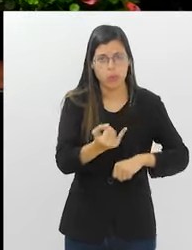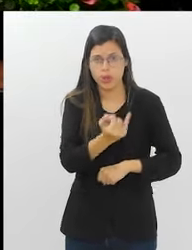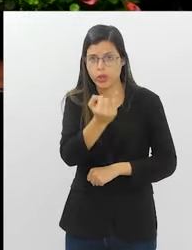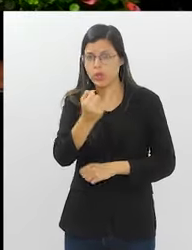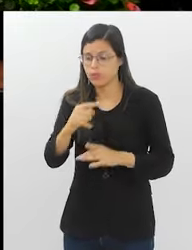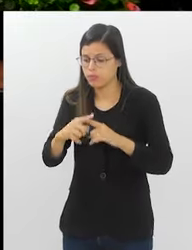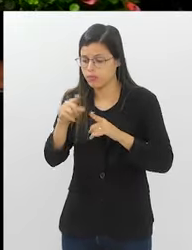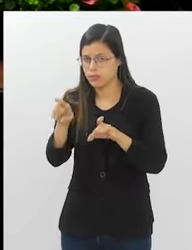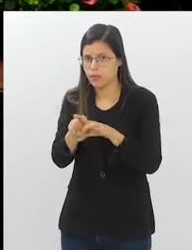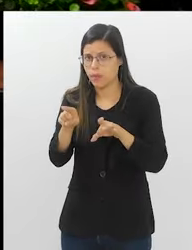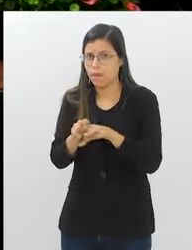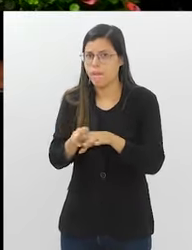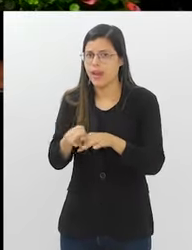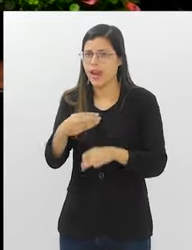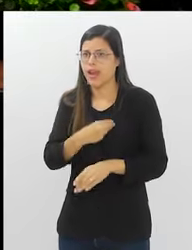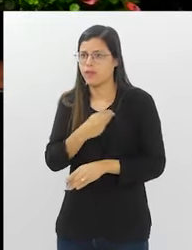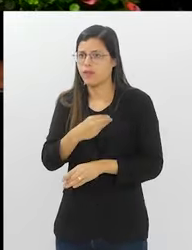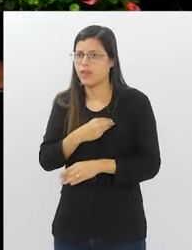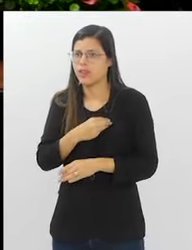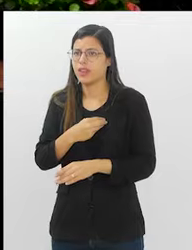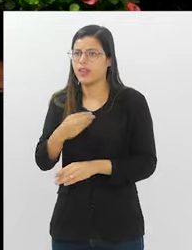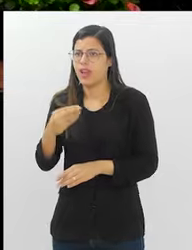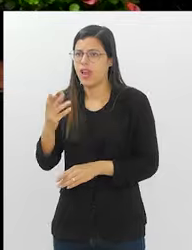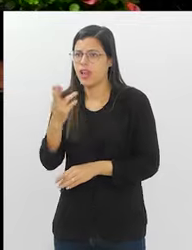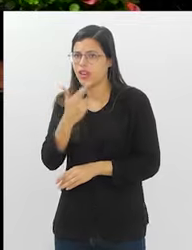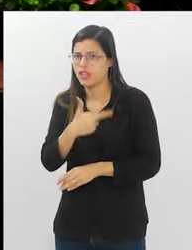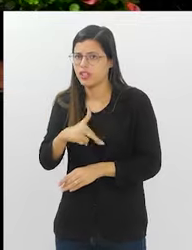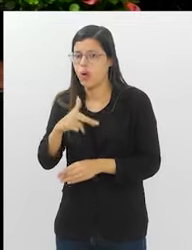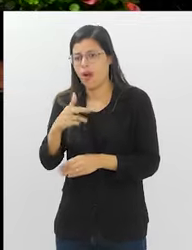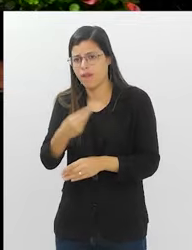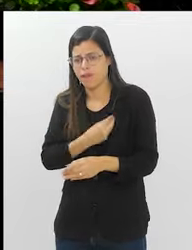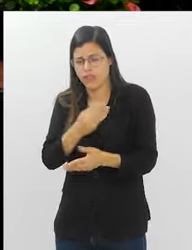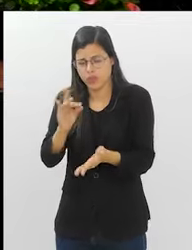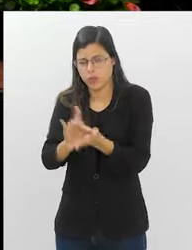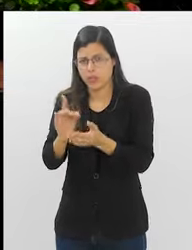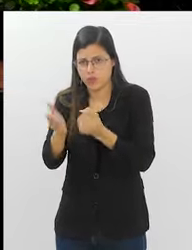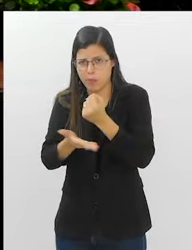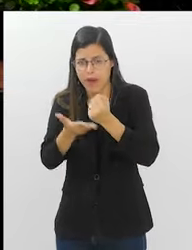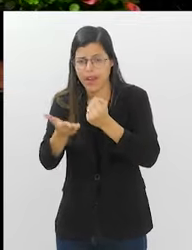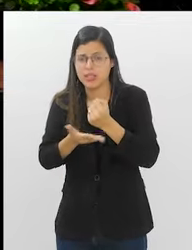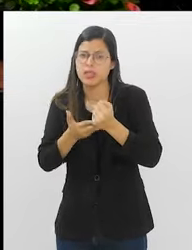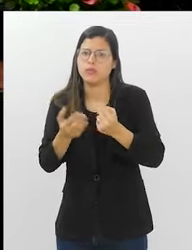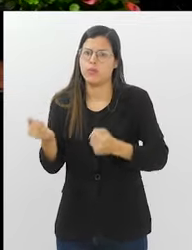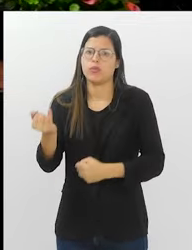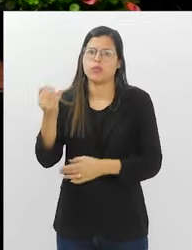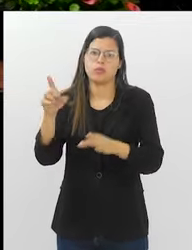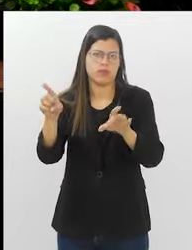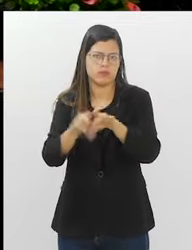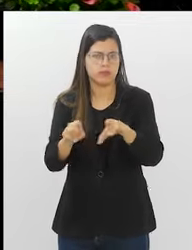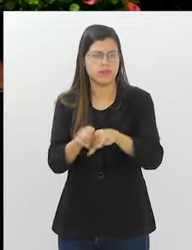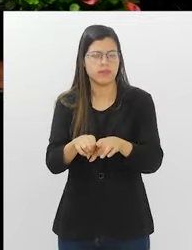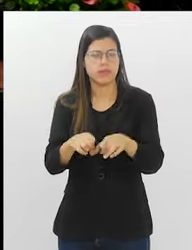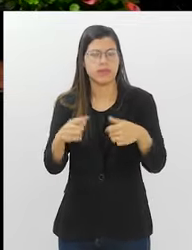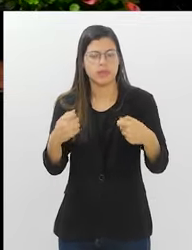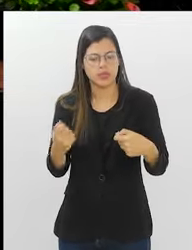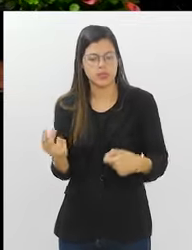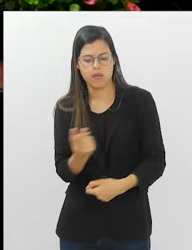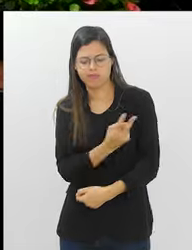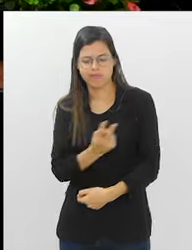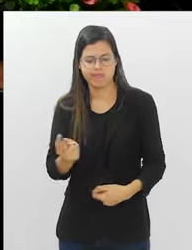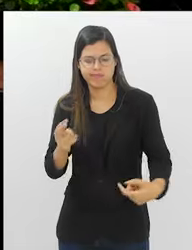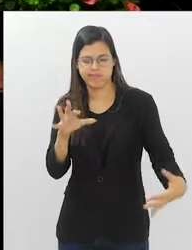vida espiritual, a vida verdadeira, que na verdade é a vida matriz, também é importante na nossa vida. Então,